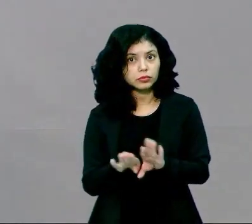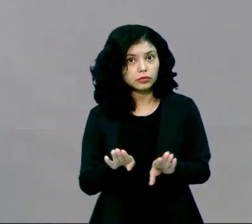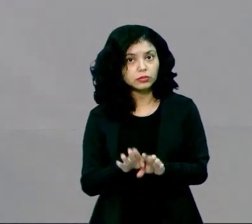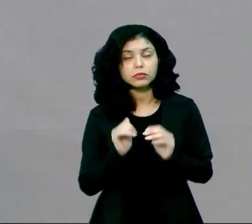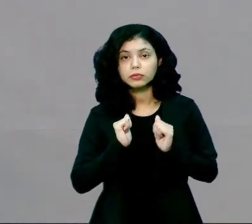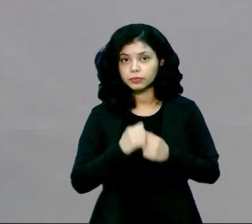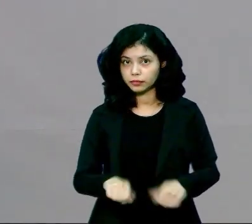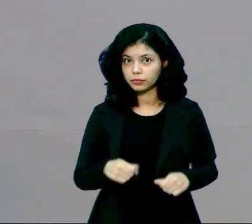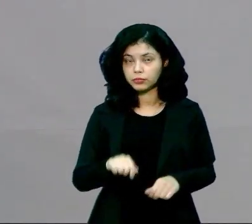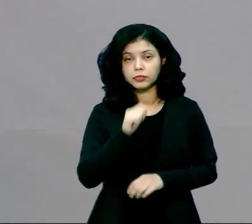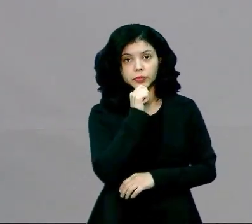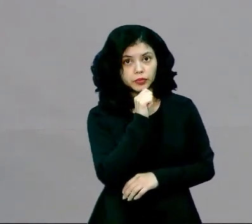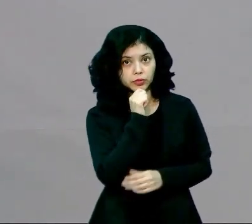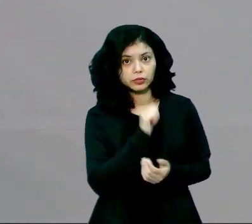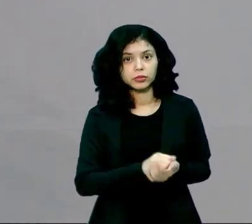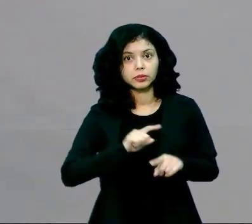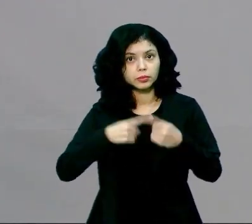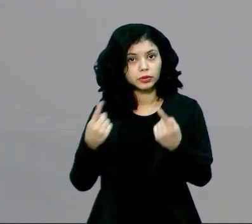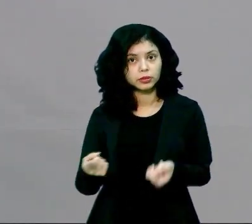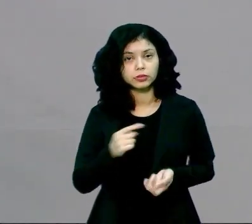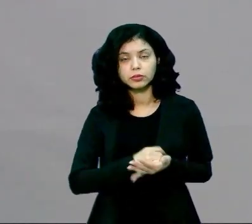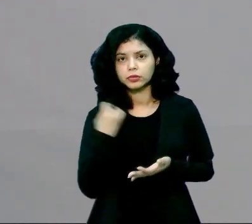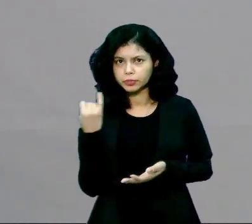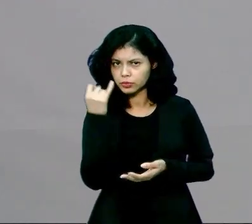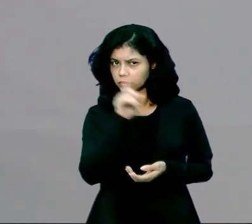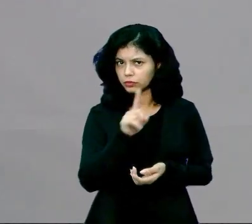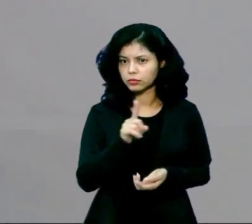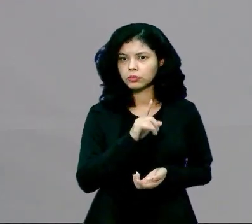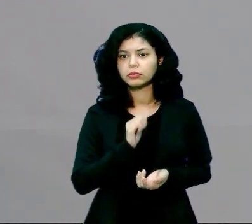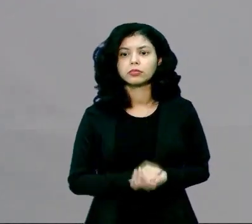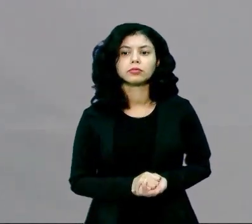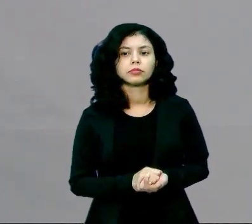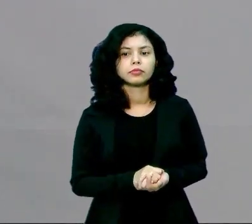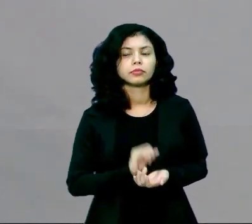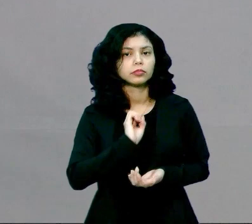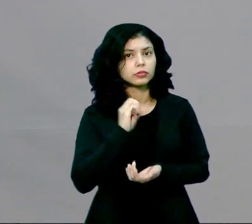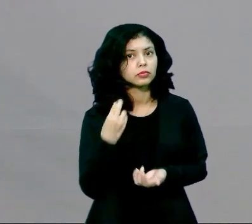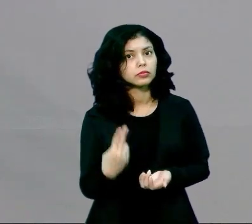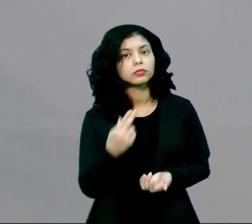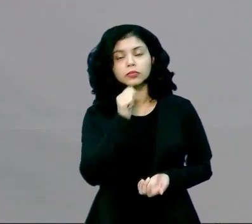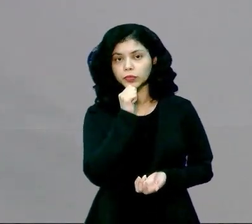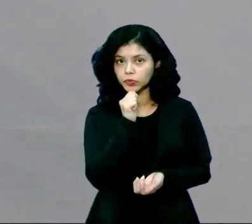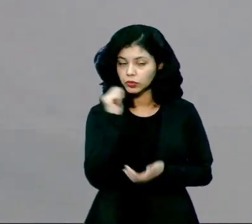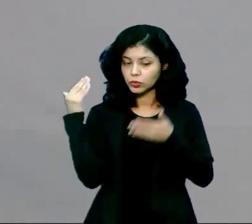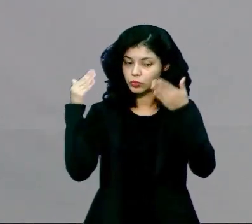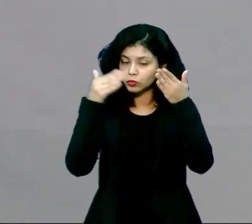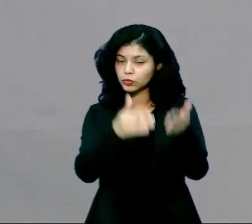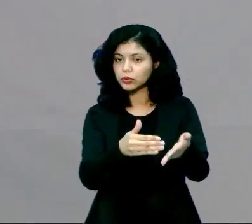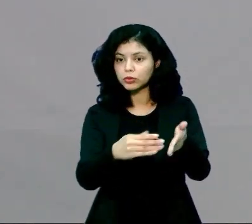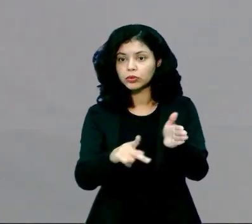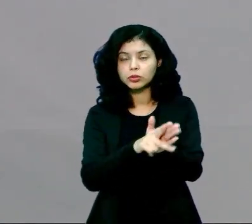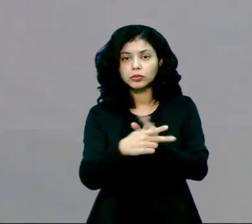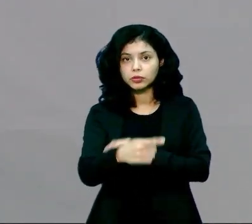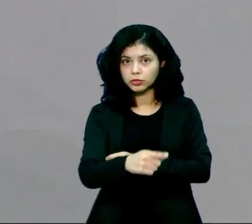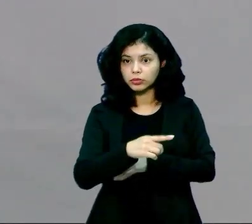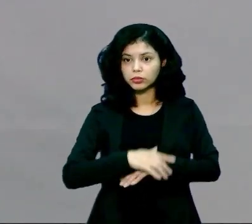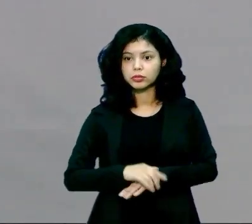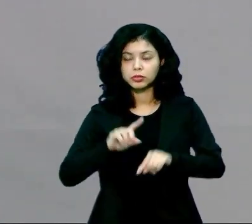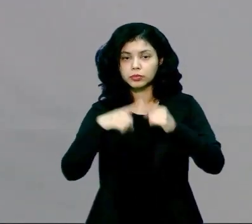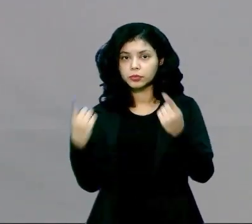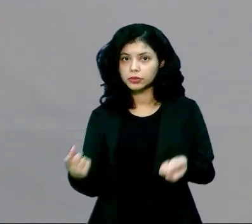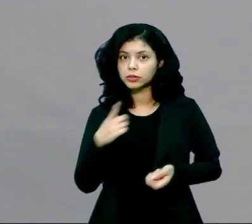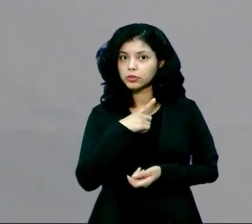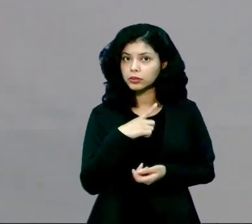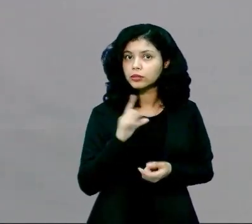participam na história, né, mas não são tão importantes, tá? Ou seja, o foco não são eles, mas